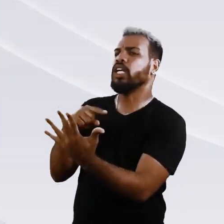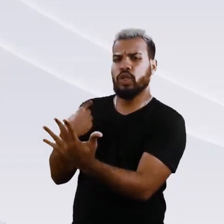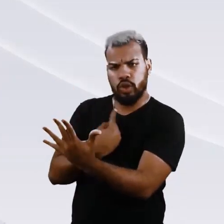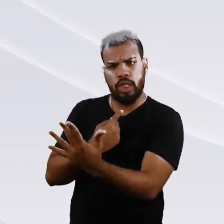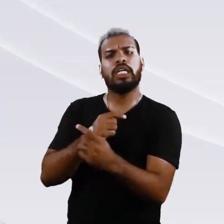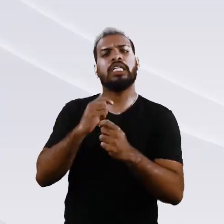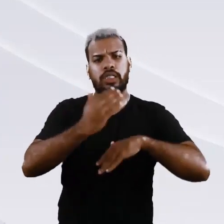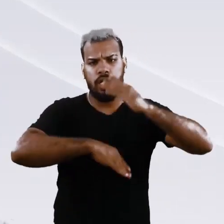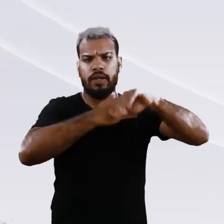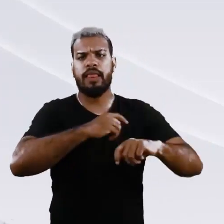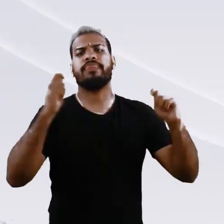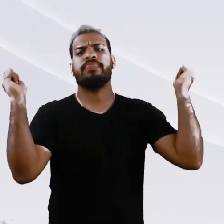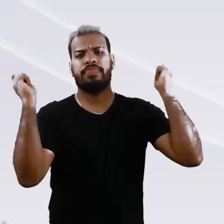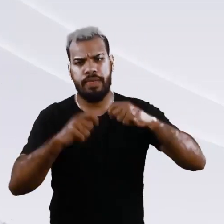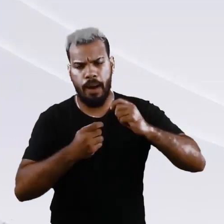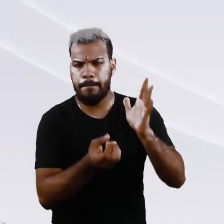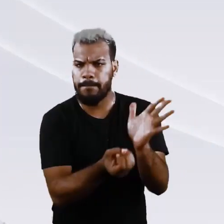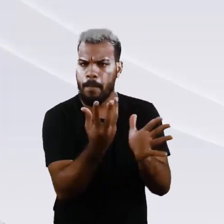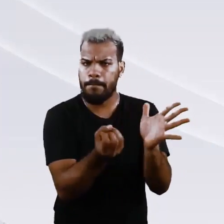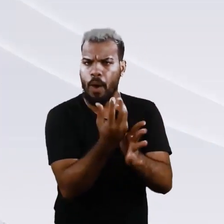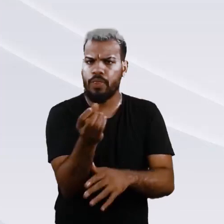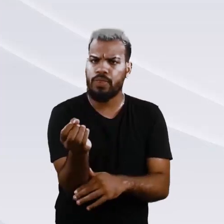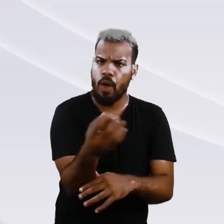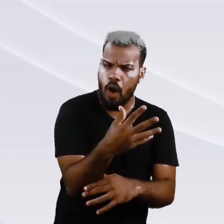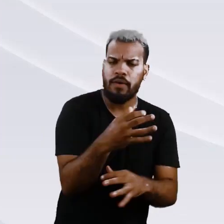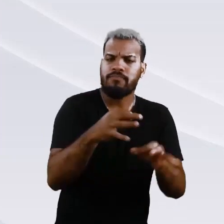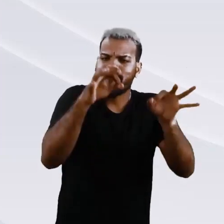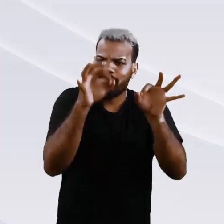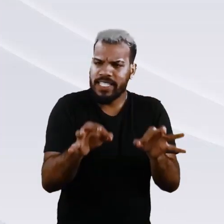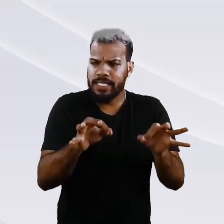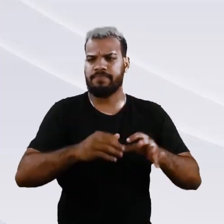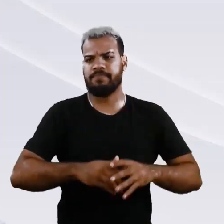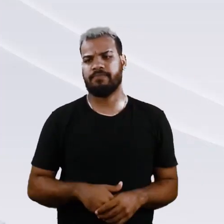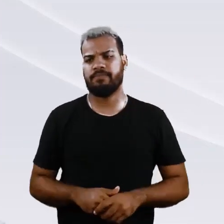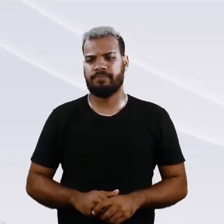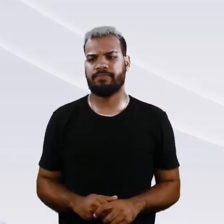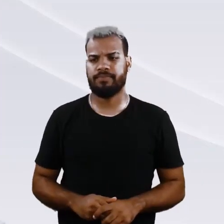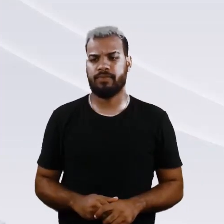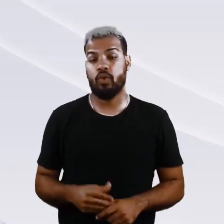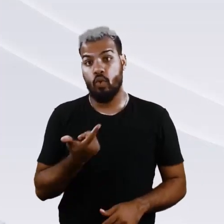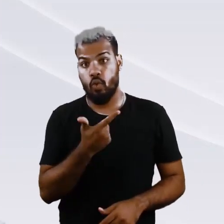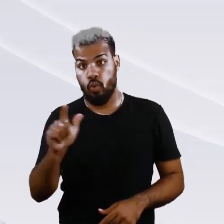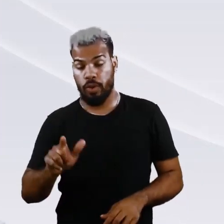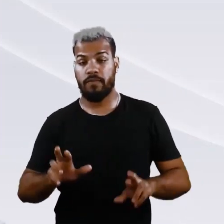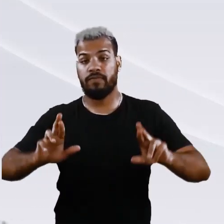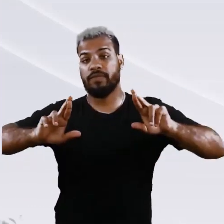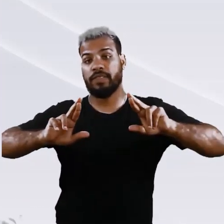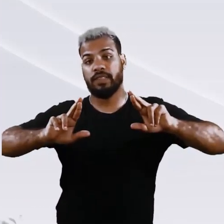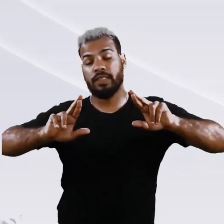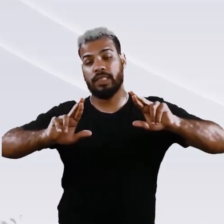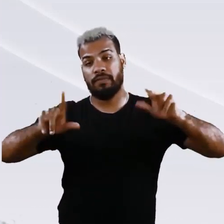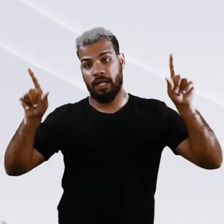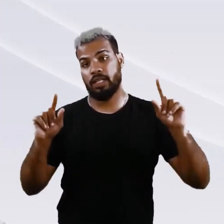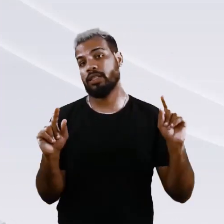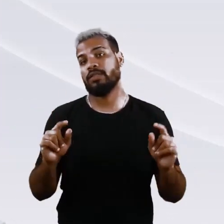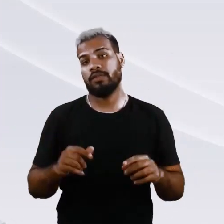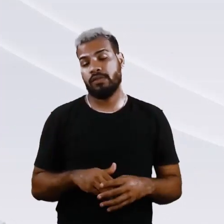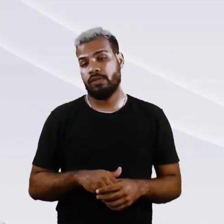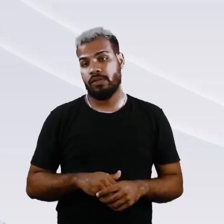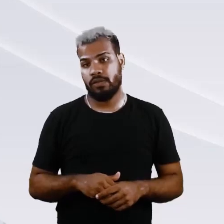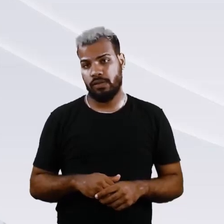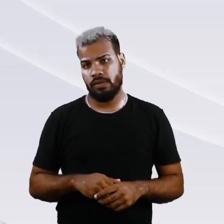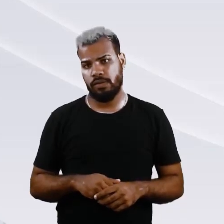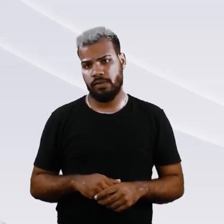imite, que a gente vai conseguir desenvolver novos produtos conscientes. E a outra questão que é diferente